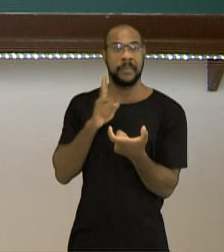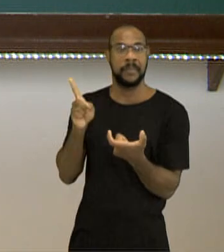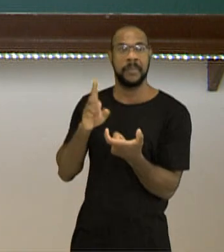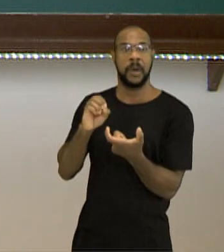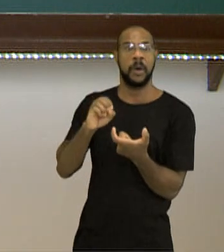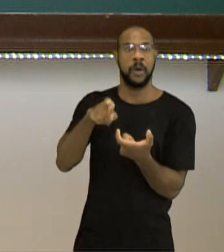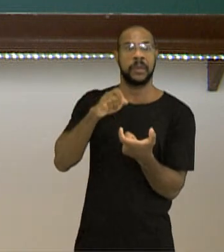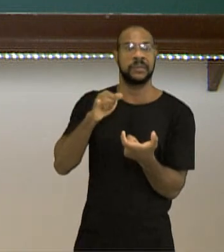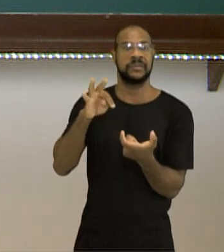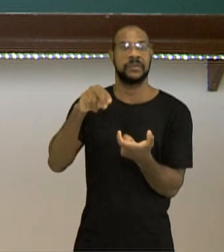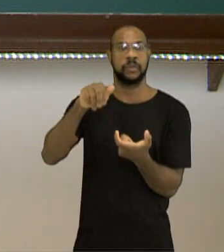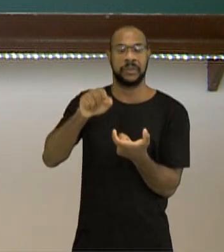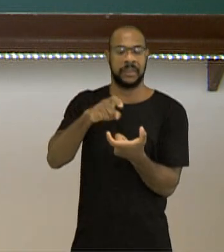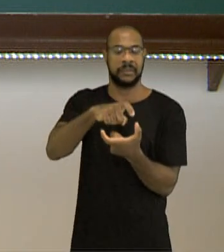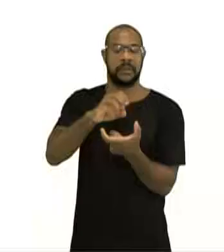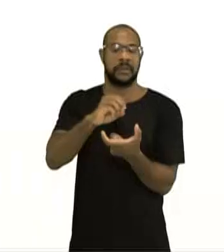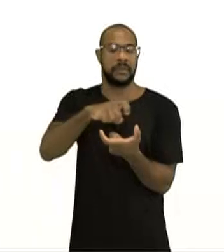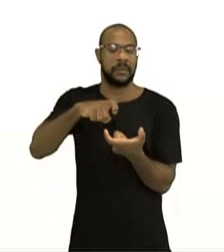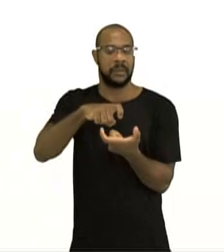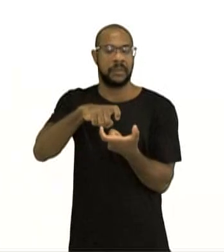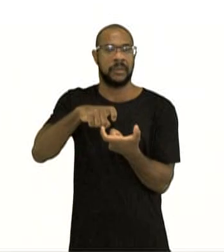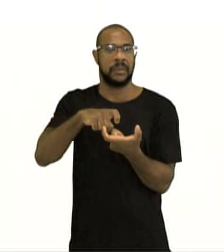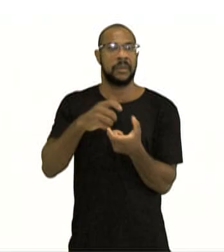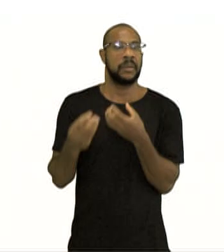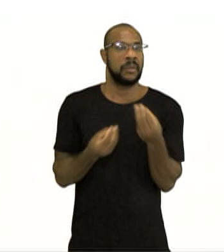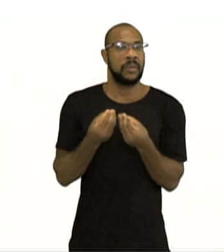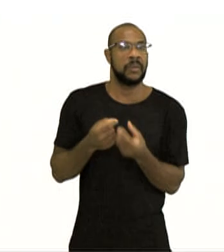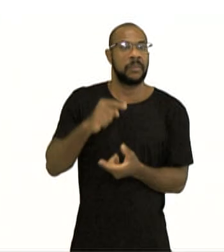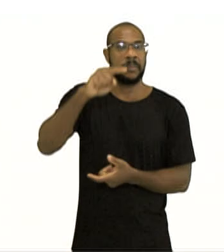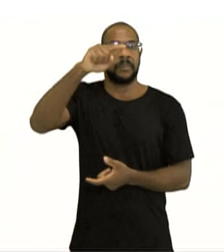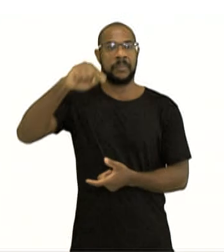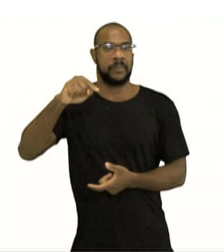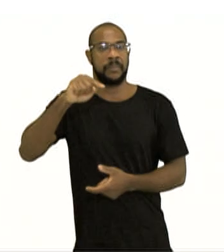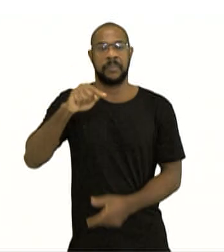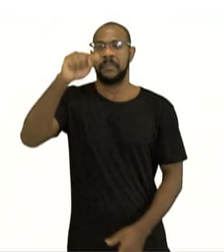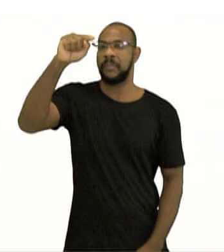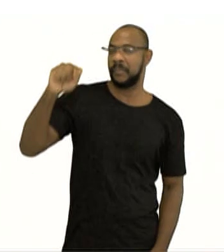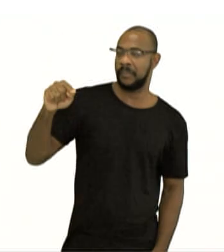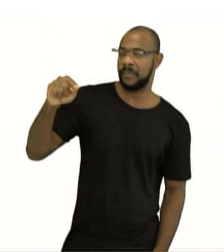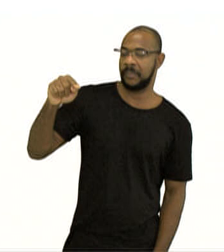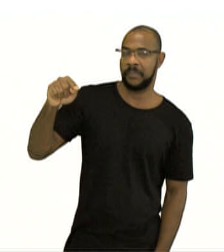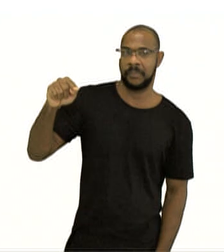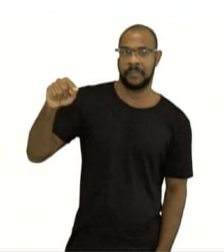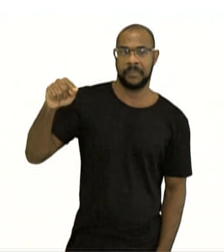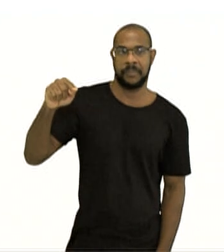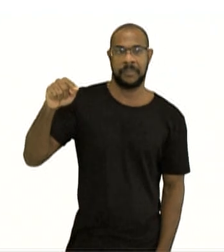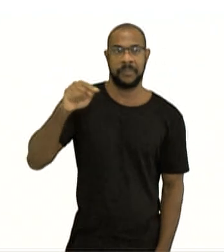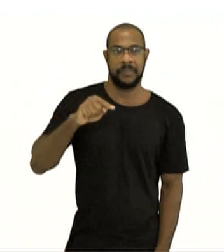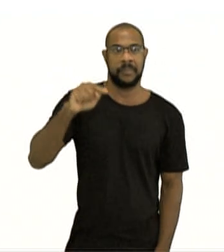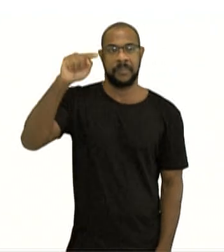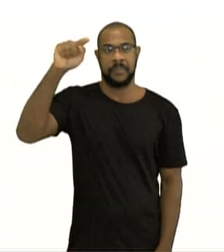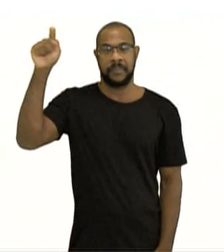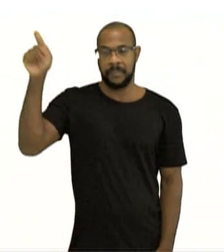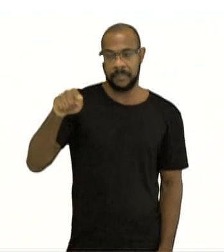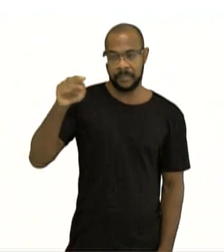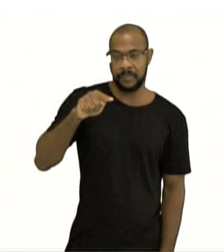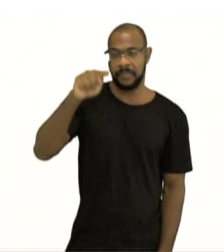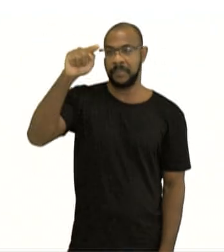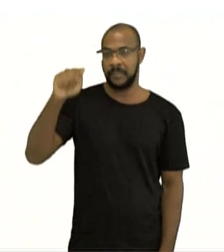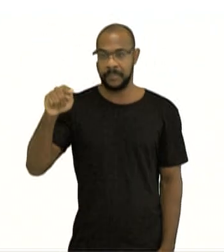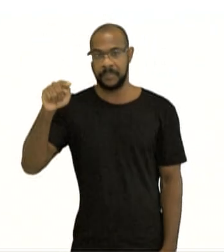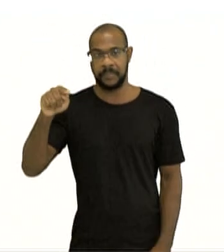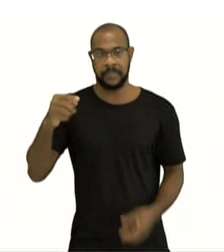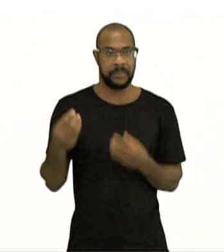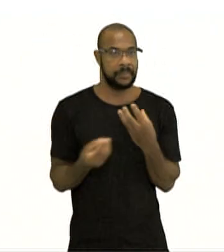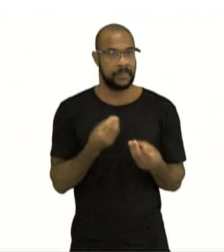que a gente acentua agudo ou circunflexo nas palavras oxítonas? Nós acentuamos